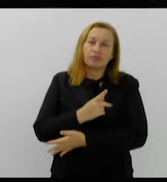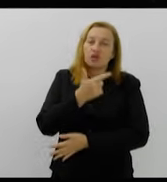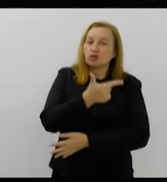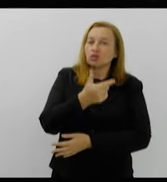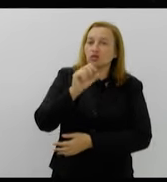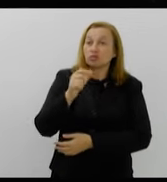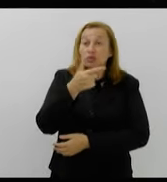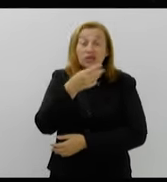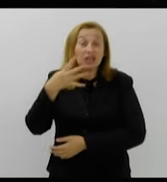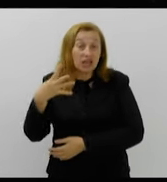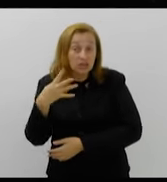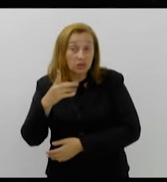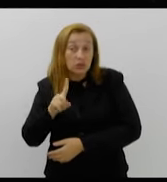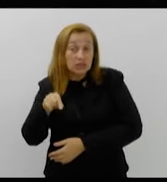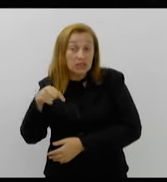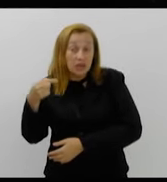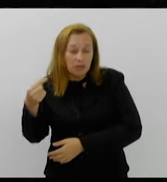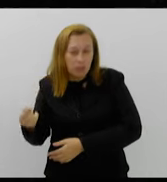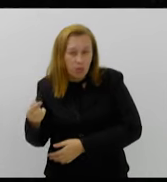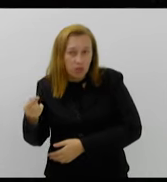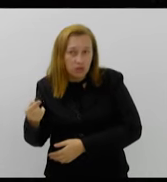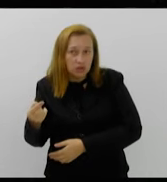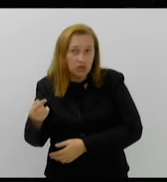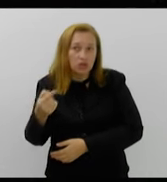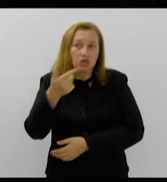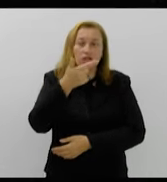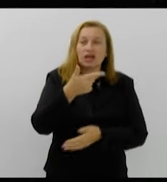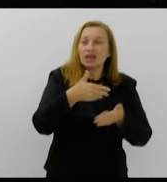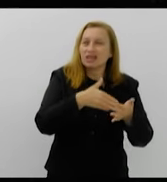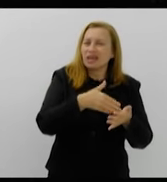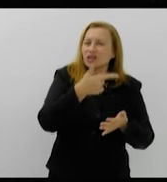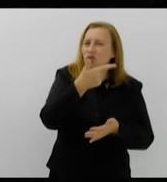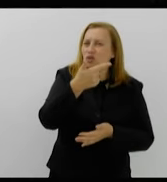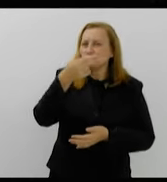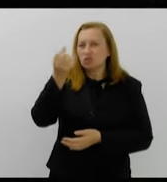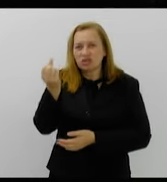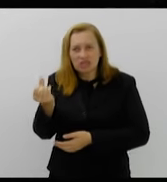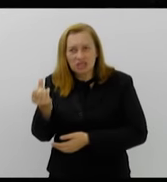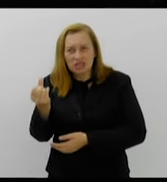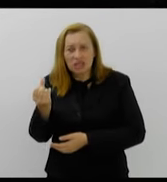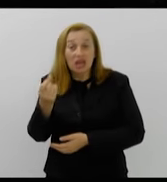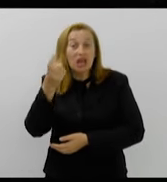2014 e depois sucedeu até 2016